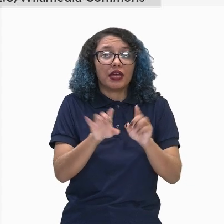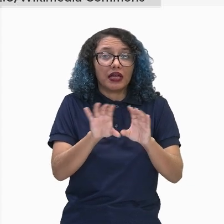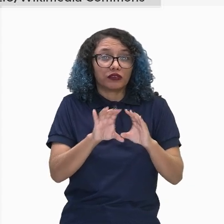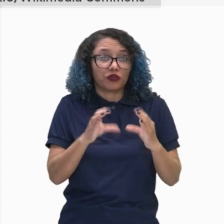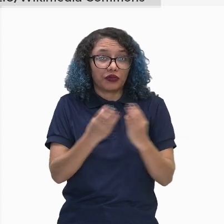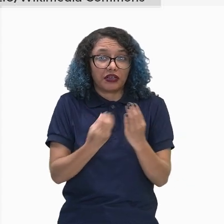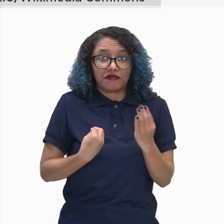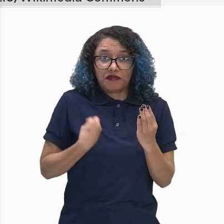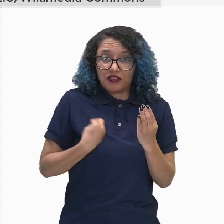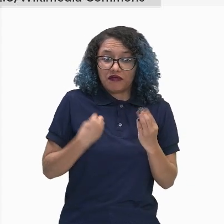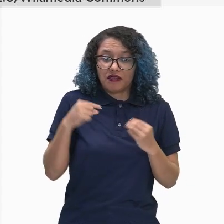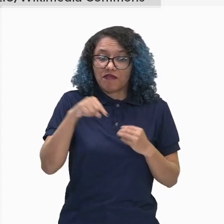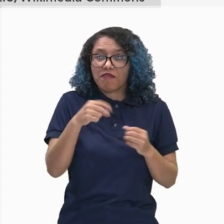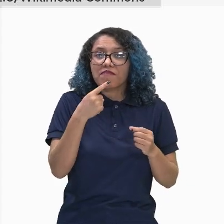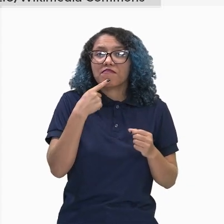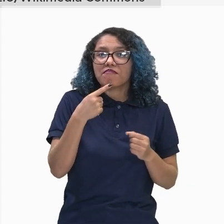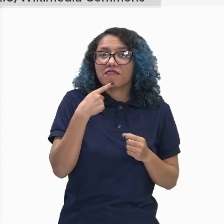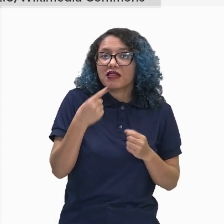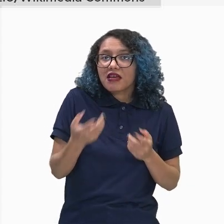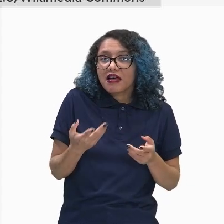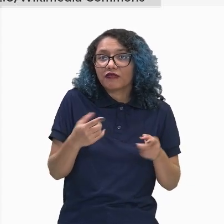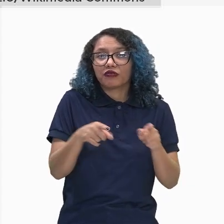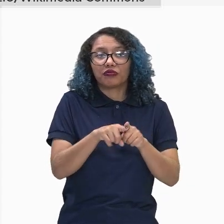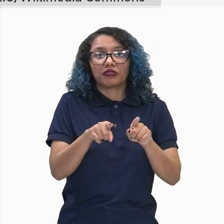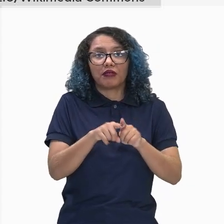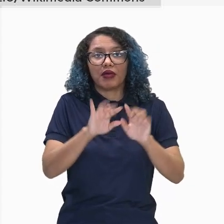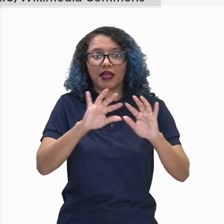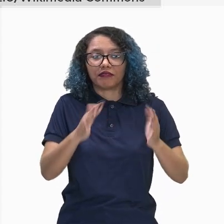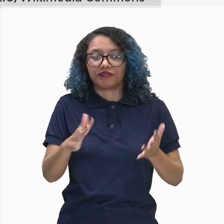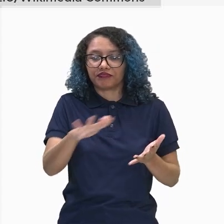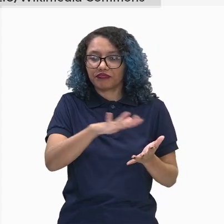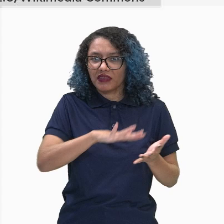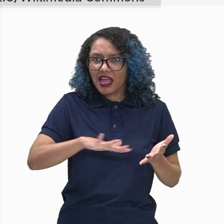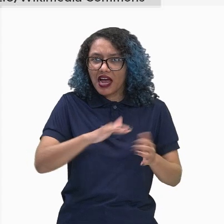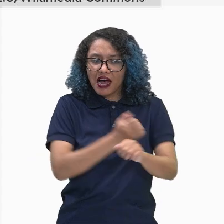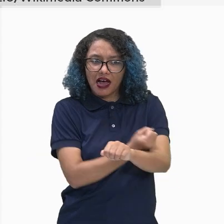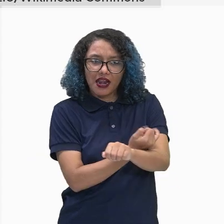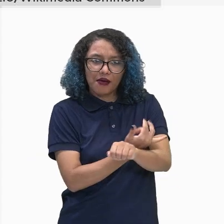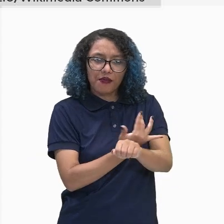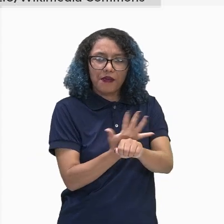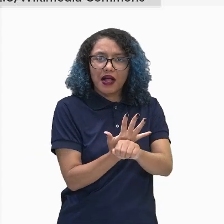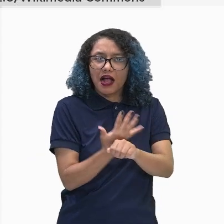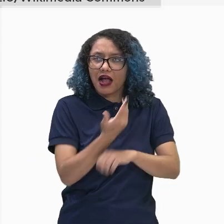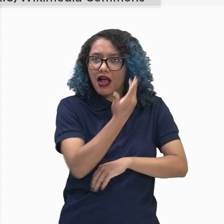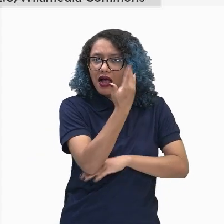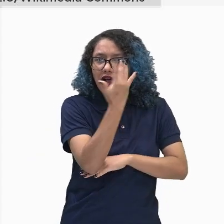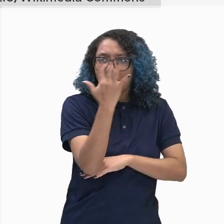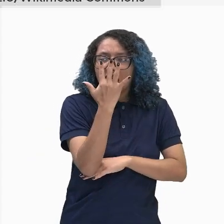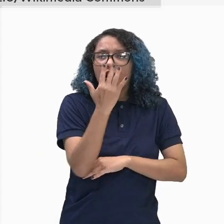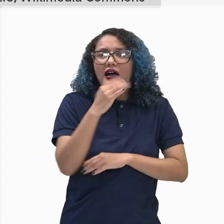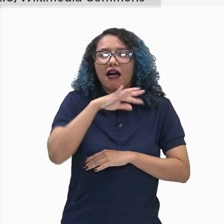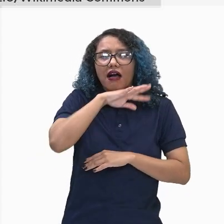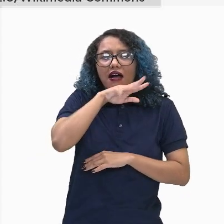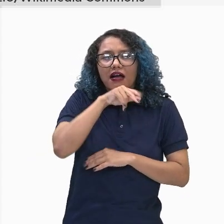redor dele, como é que fica o bioma, né, ou seja, a vegetação, os animais que estão ao